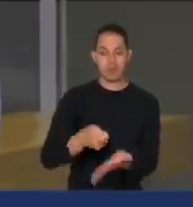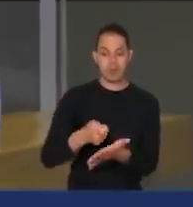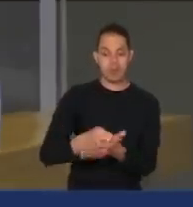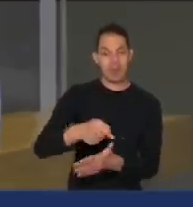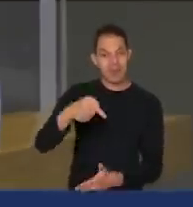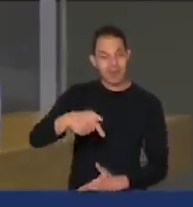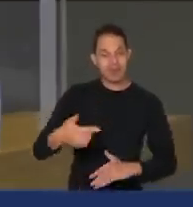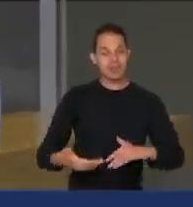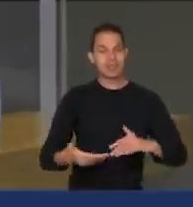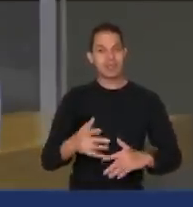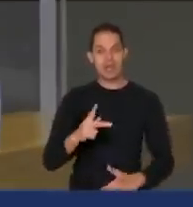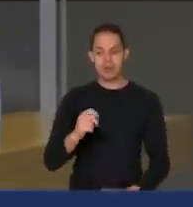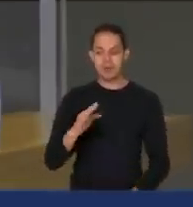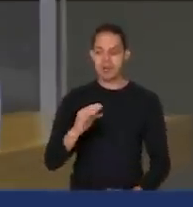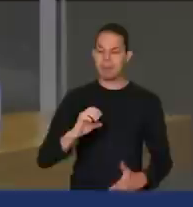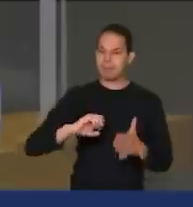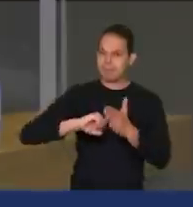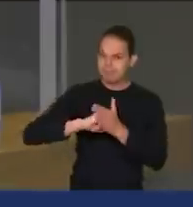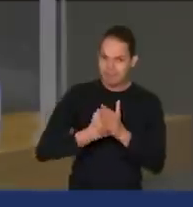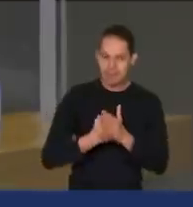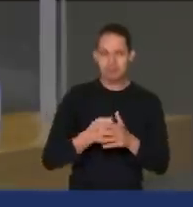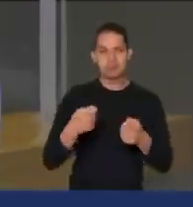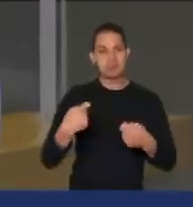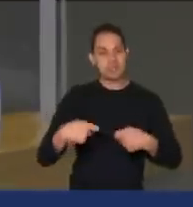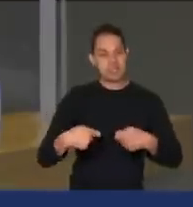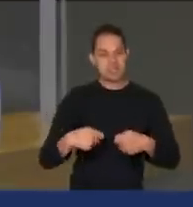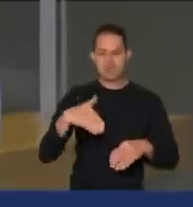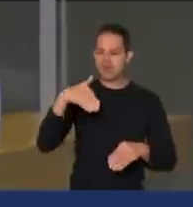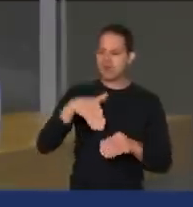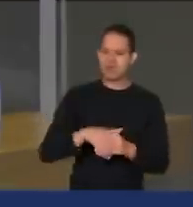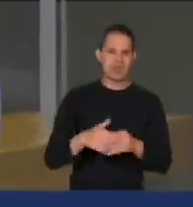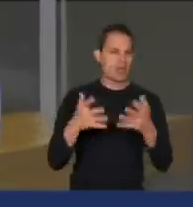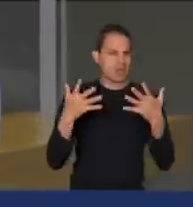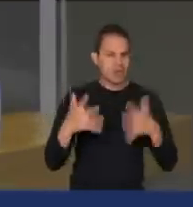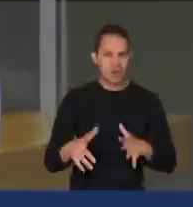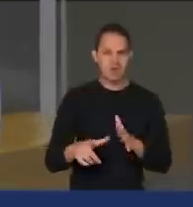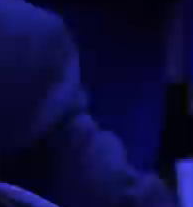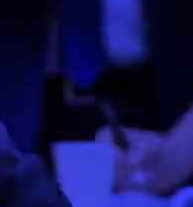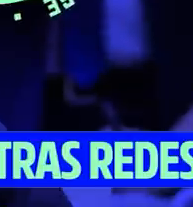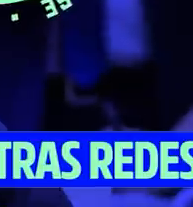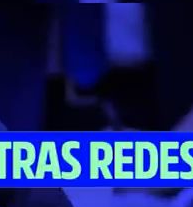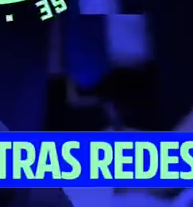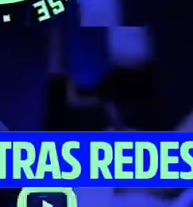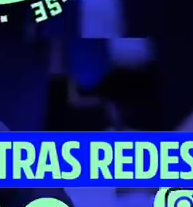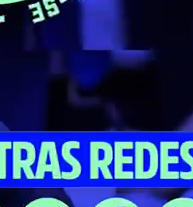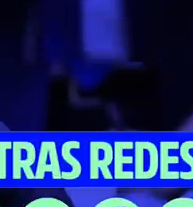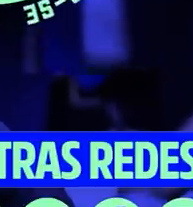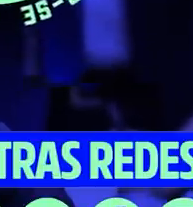barrar essa PEC e obstruir para que não dê tempo de ser votada, não dê tempo de regressar ao Senado da República. Obrigado.